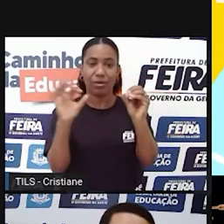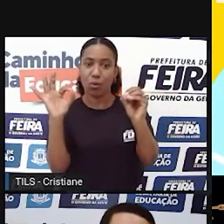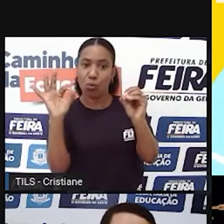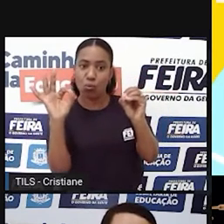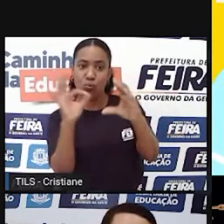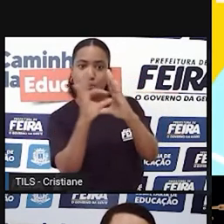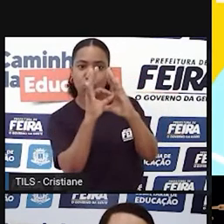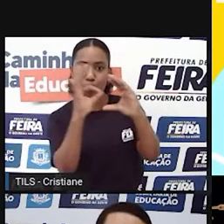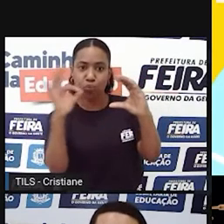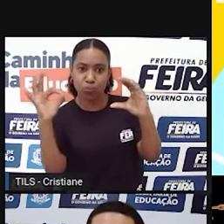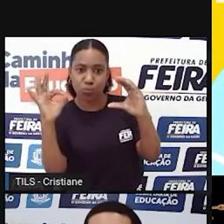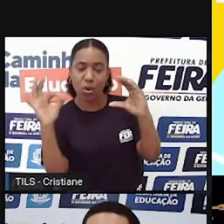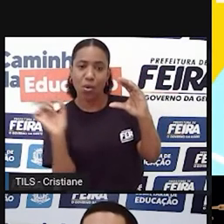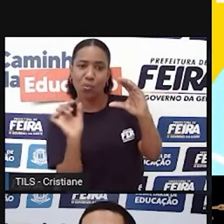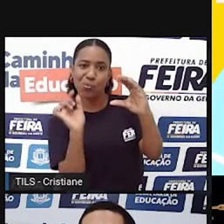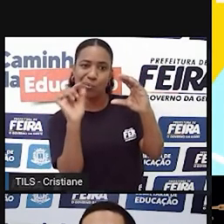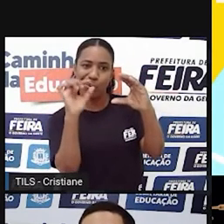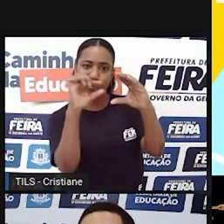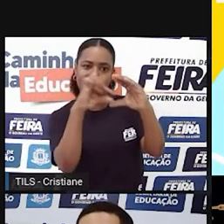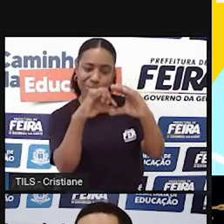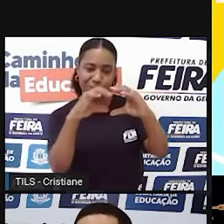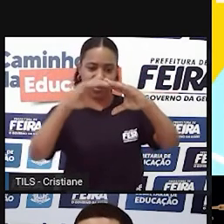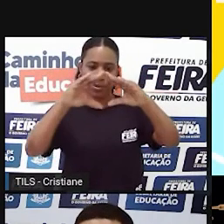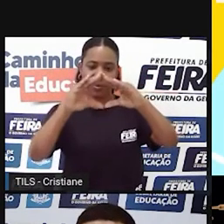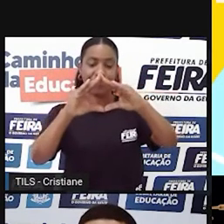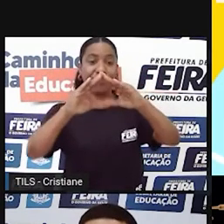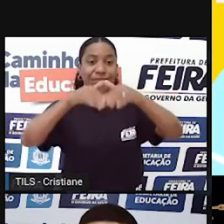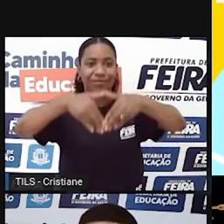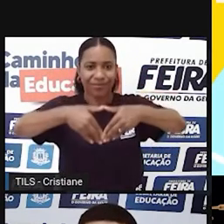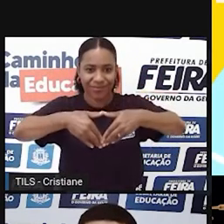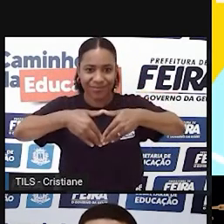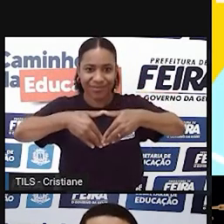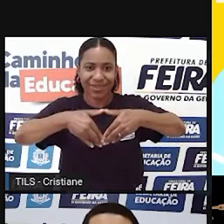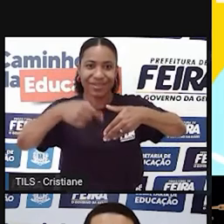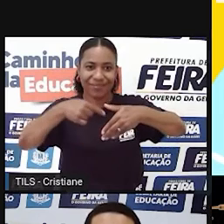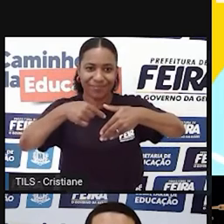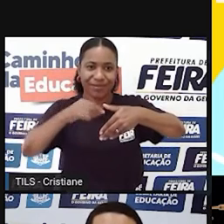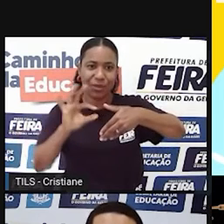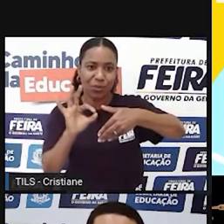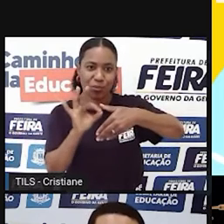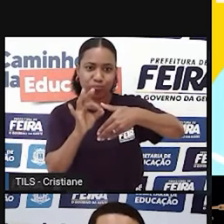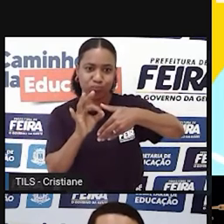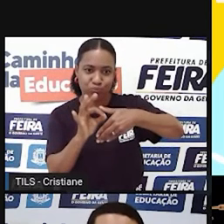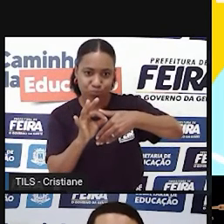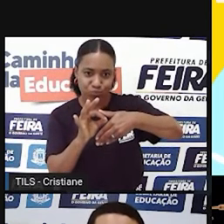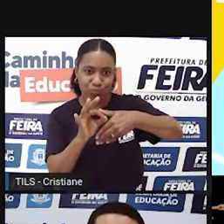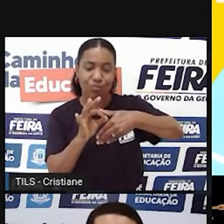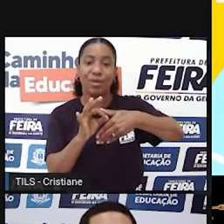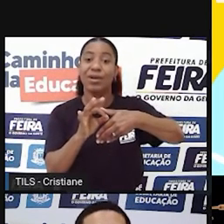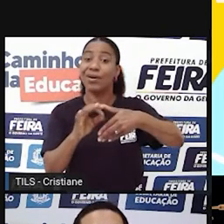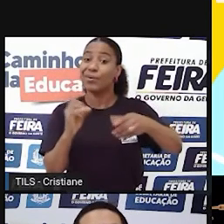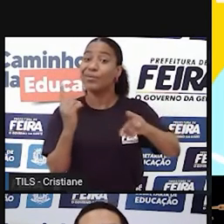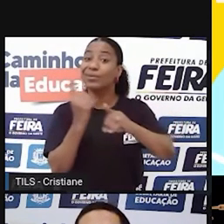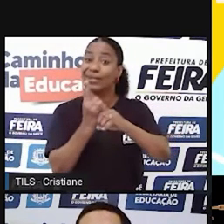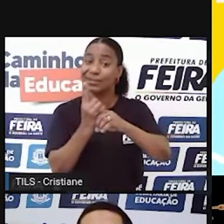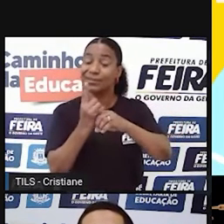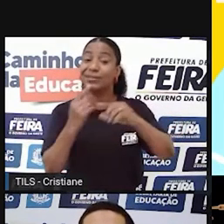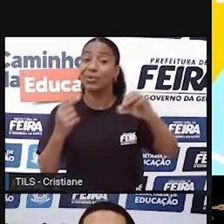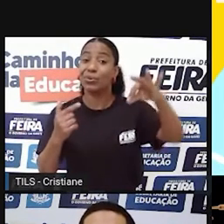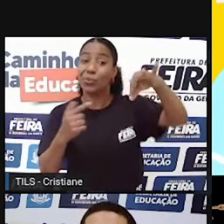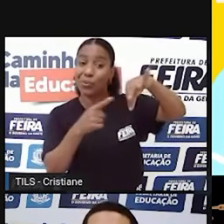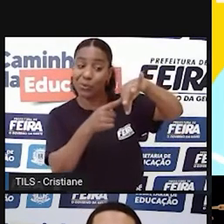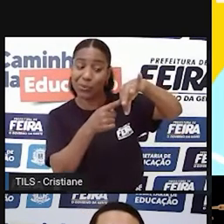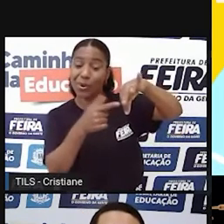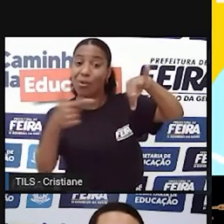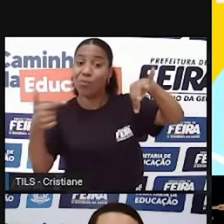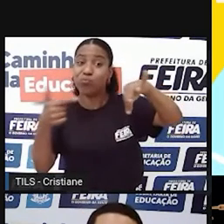ser jogado, lançado dentro do aparelho reprodutor feminino, né? Quando acontece o encontro do espermatozoide com o